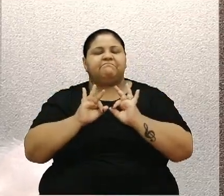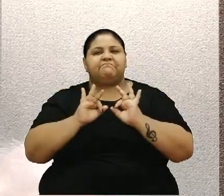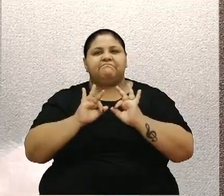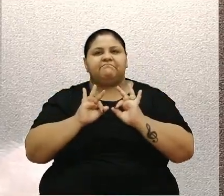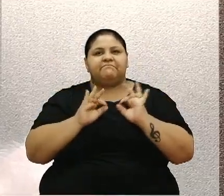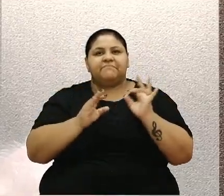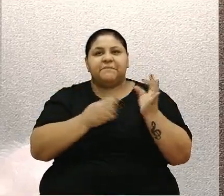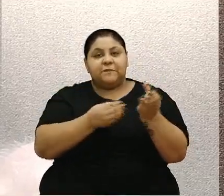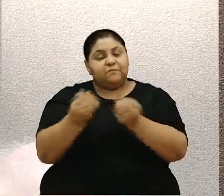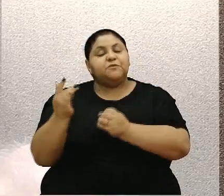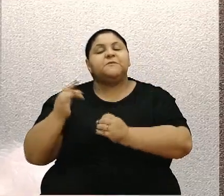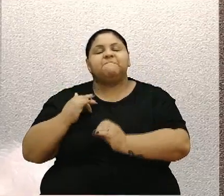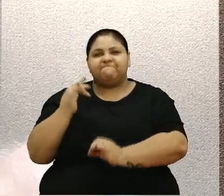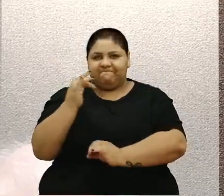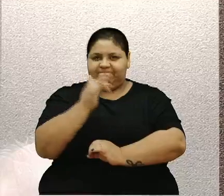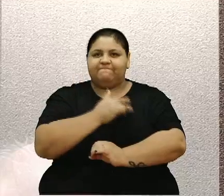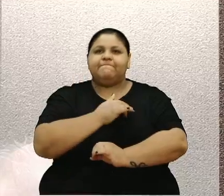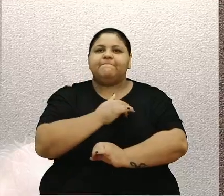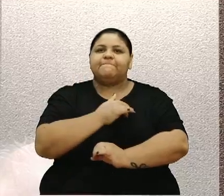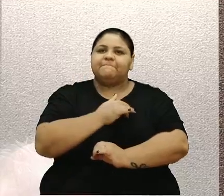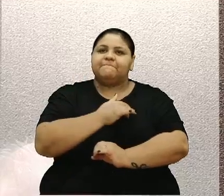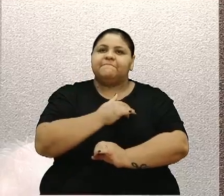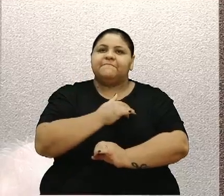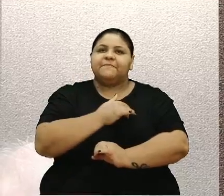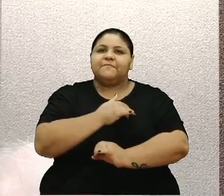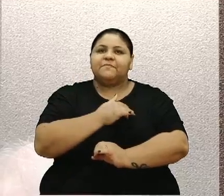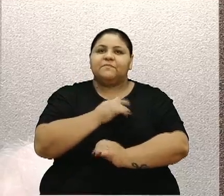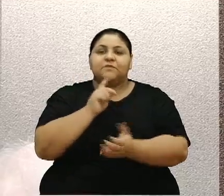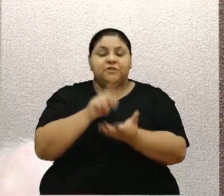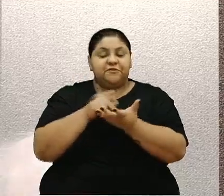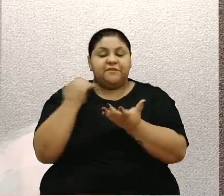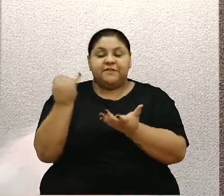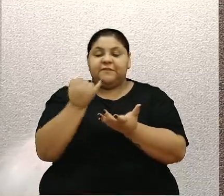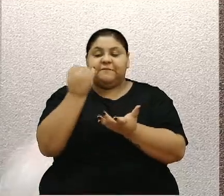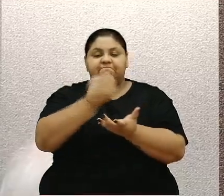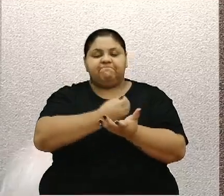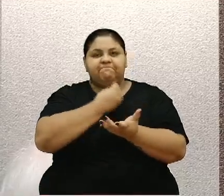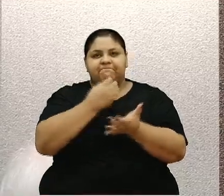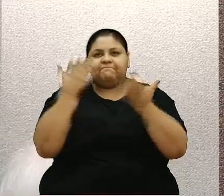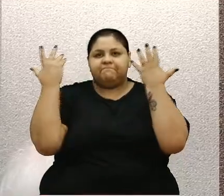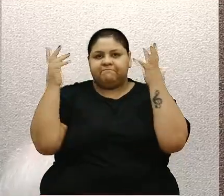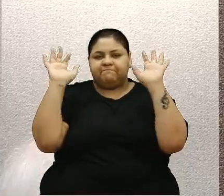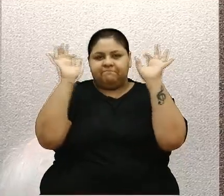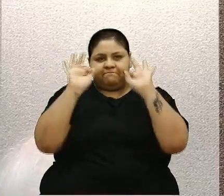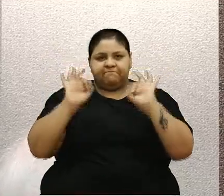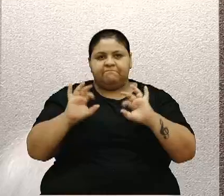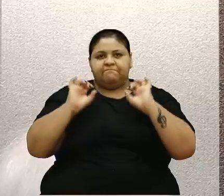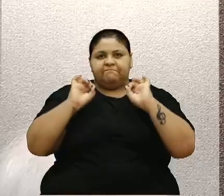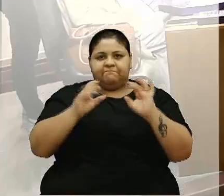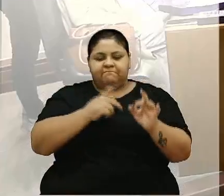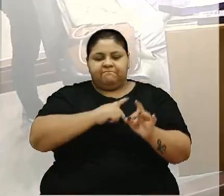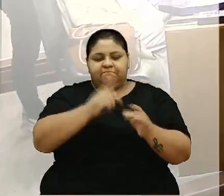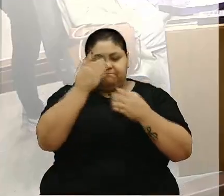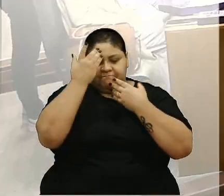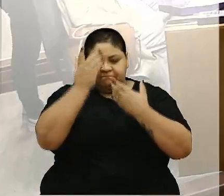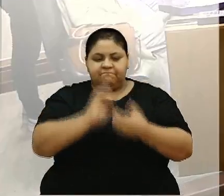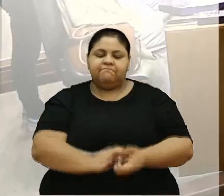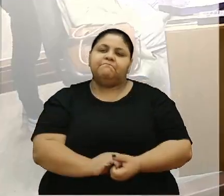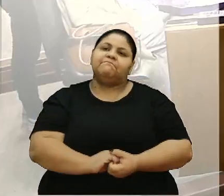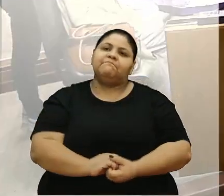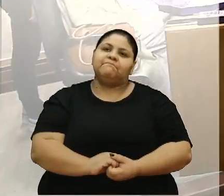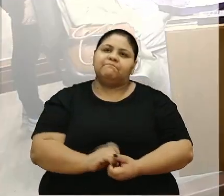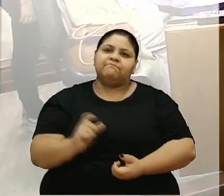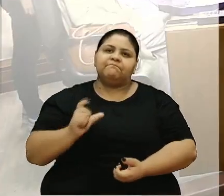muita saúde, que é o que realmente importa para nossas vidas. Parabéns, seja muito feliz. Era isso, presidente. Obrigado.